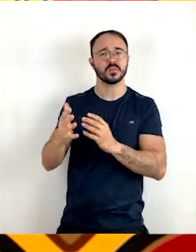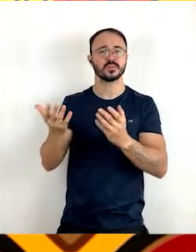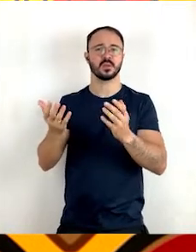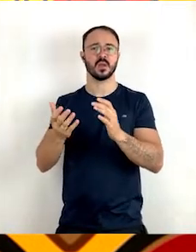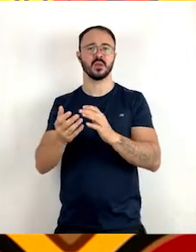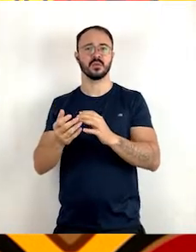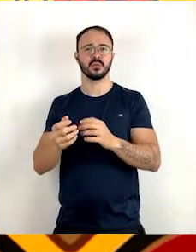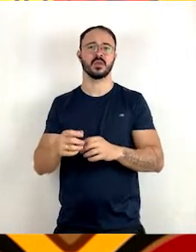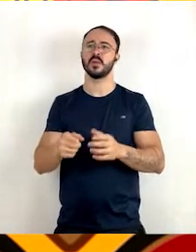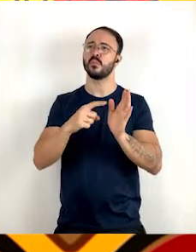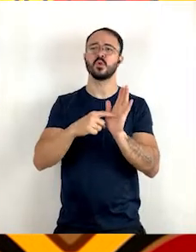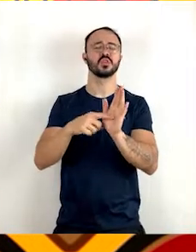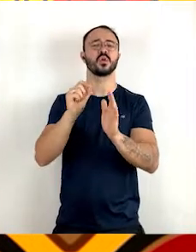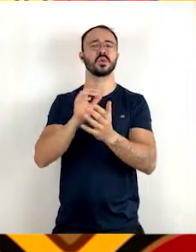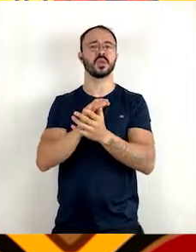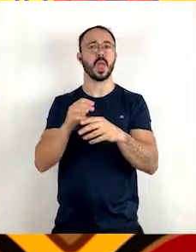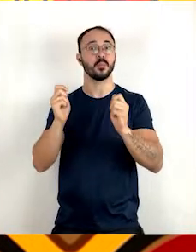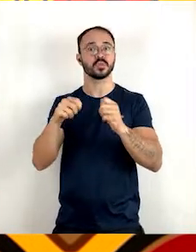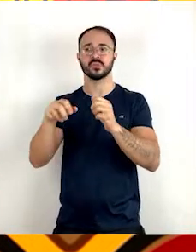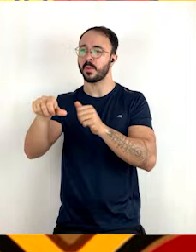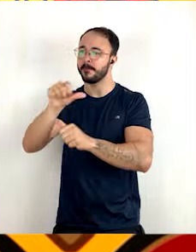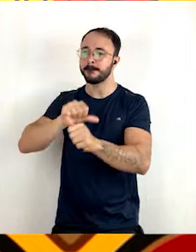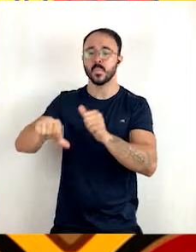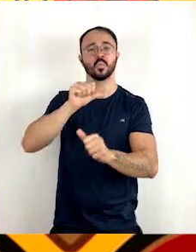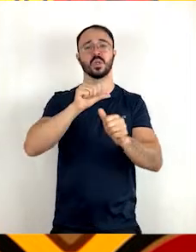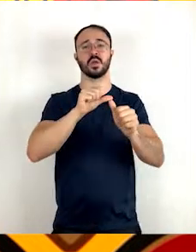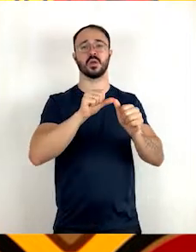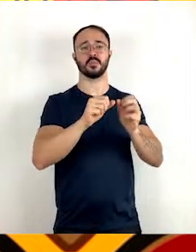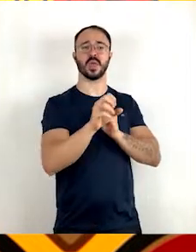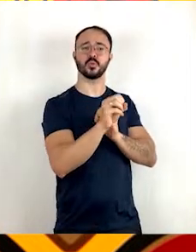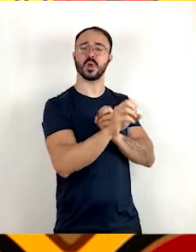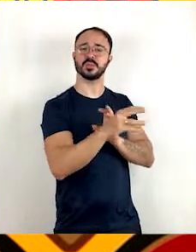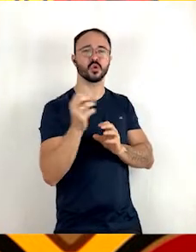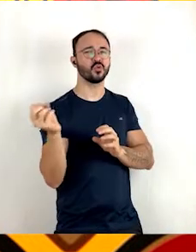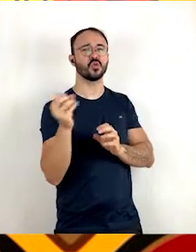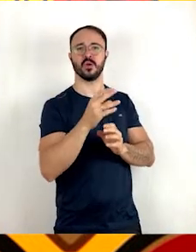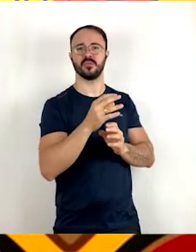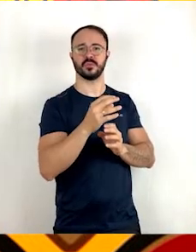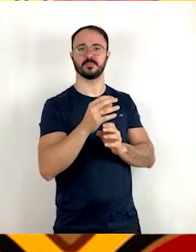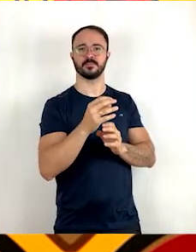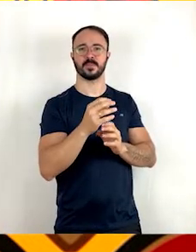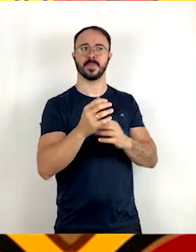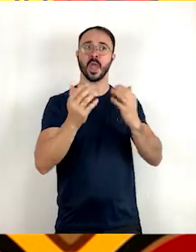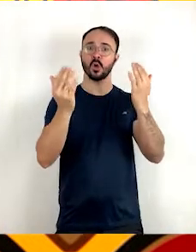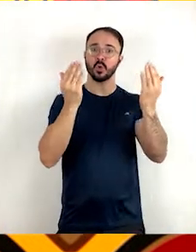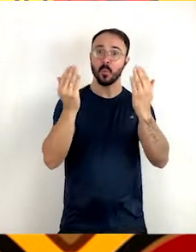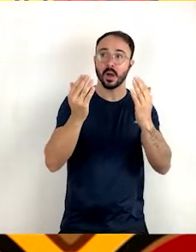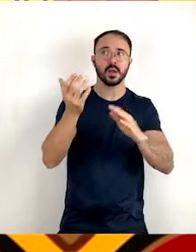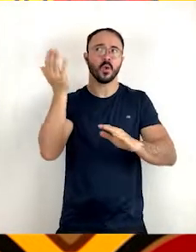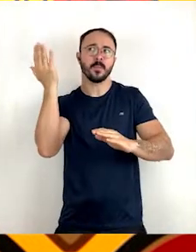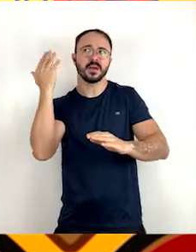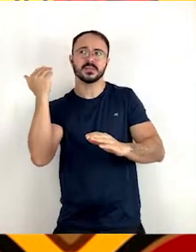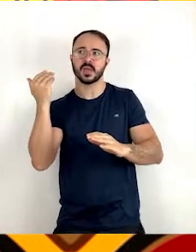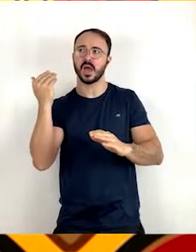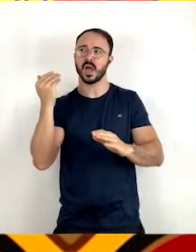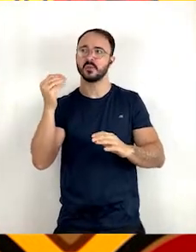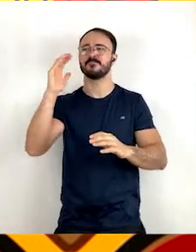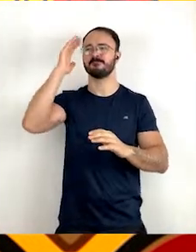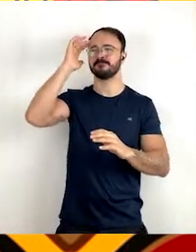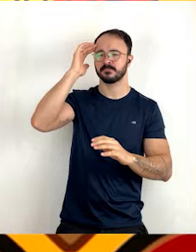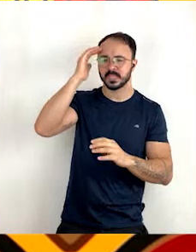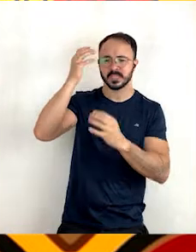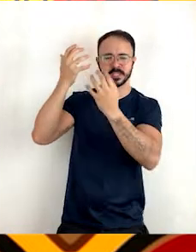possibilidade de construir uma nova educação uma educação que leva em consideração a história leva em consideração passado